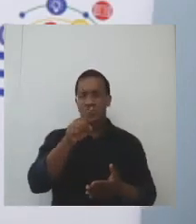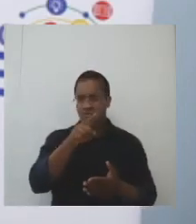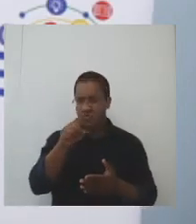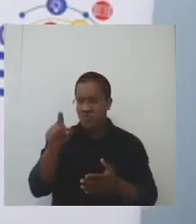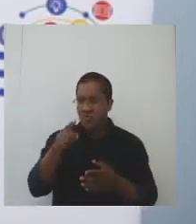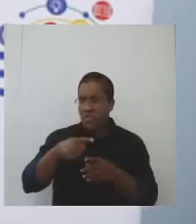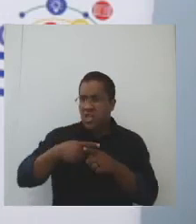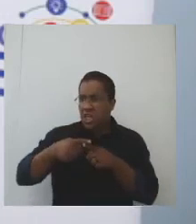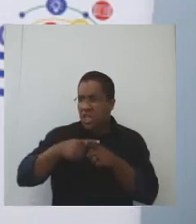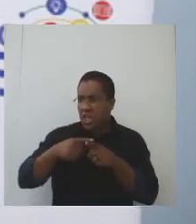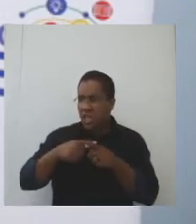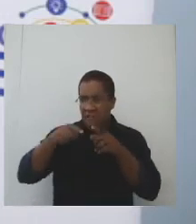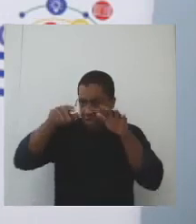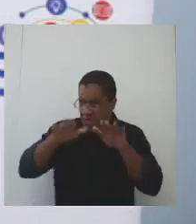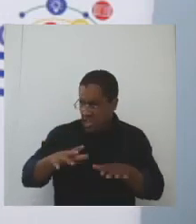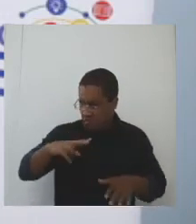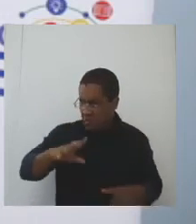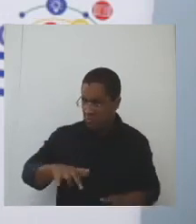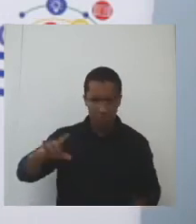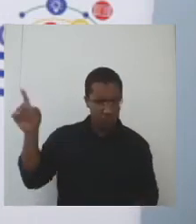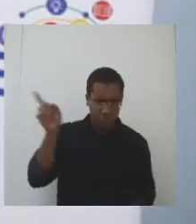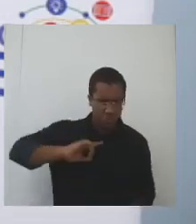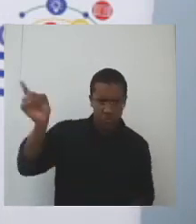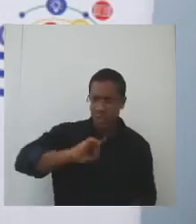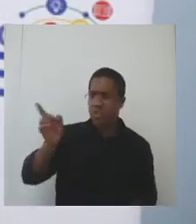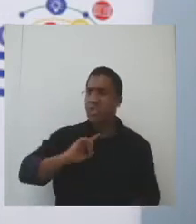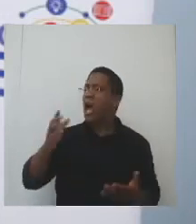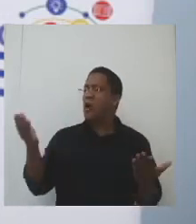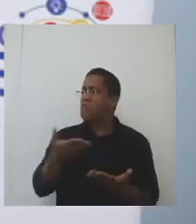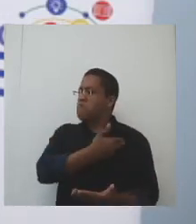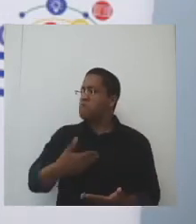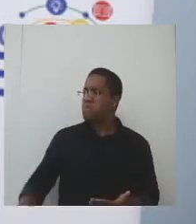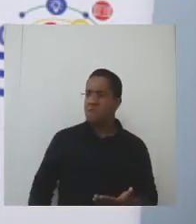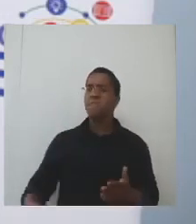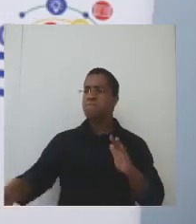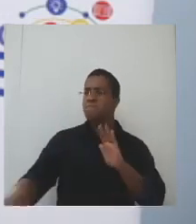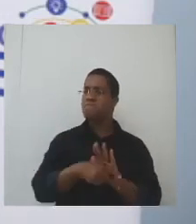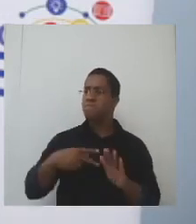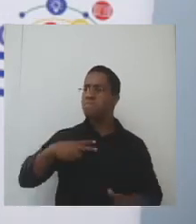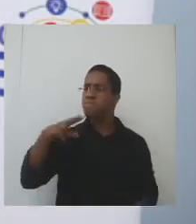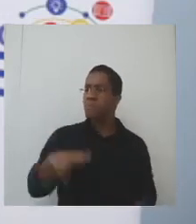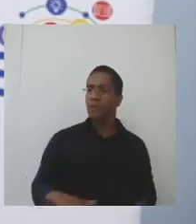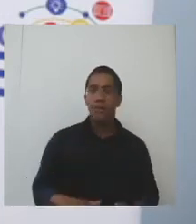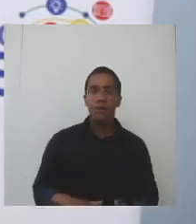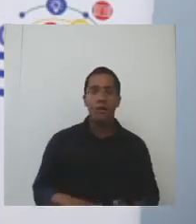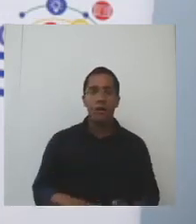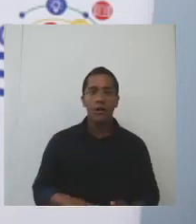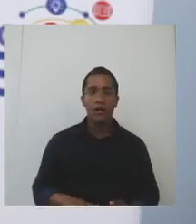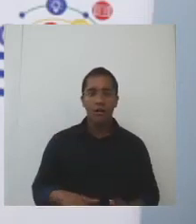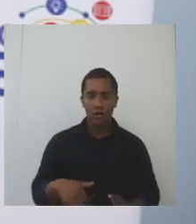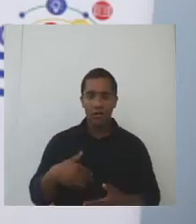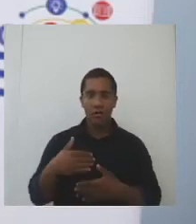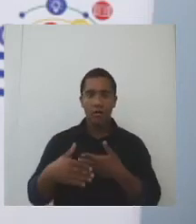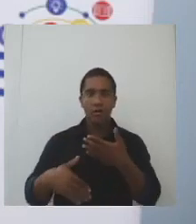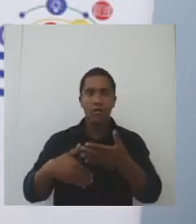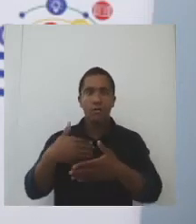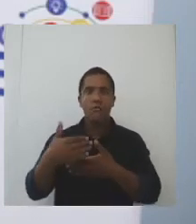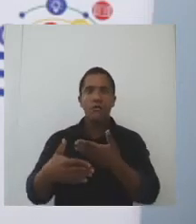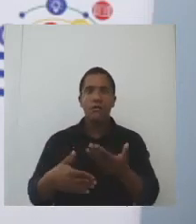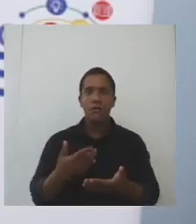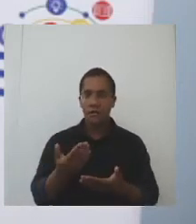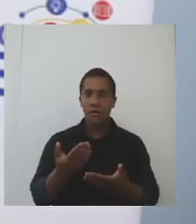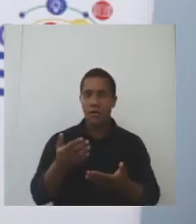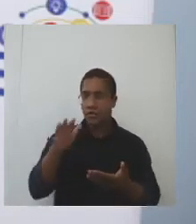ingleses de seu território e retomar então o governo de Portugal. E no momento que os ingleses foram expulsos,